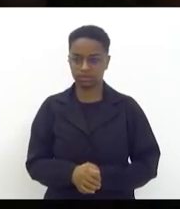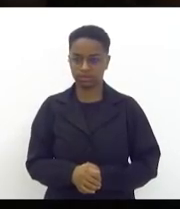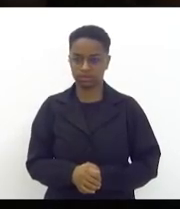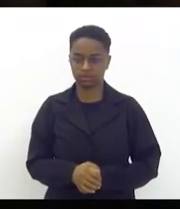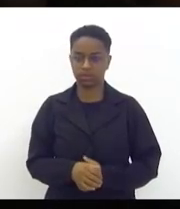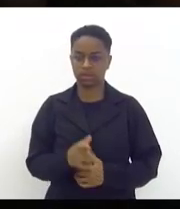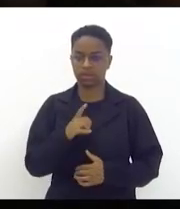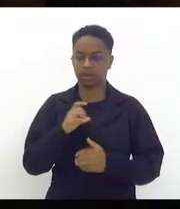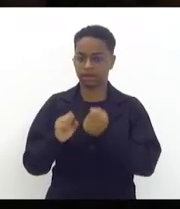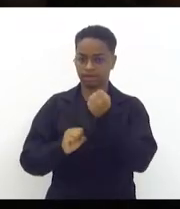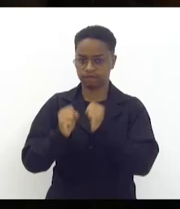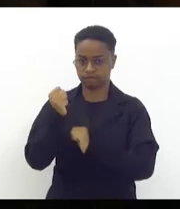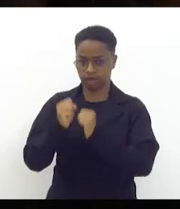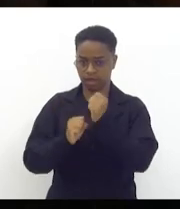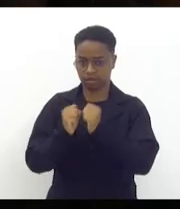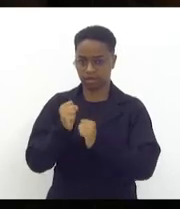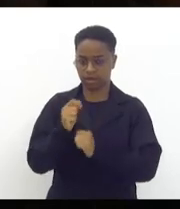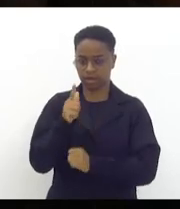em Goiás.